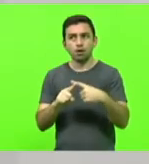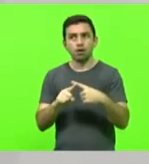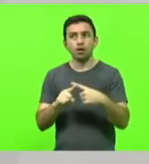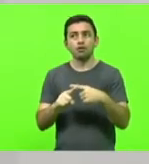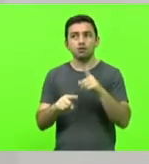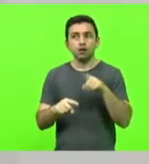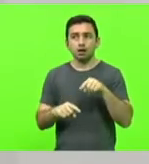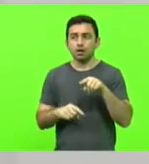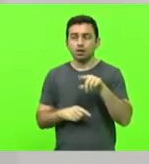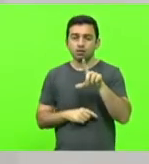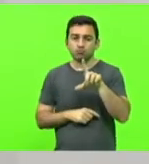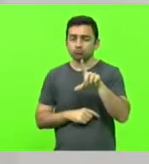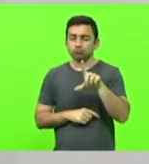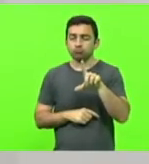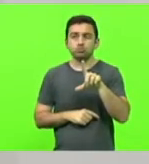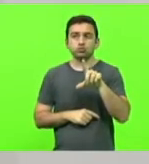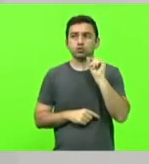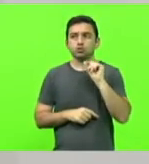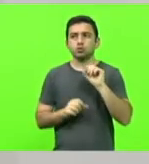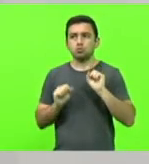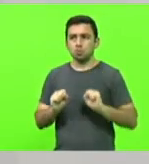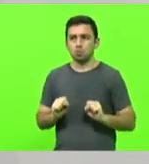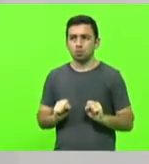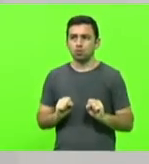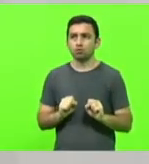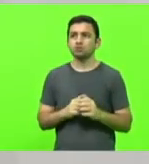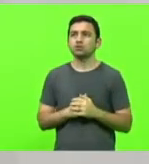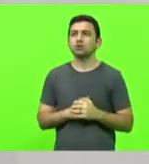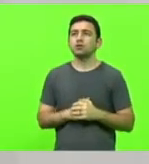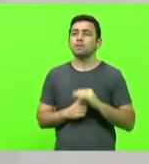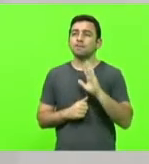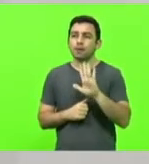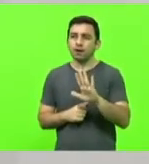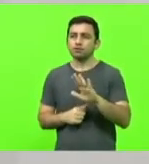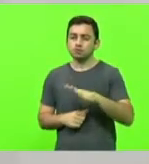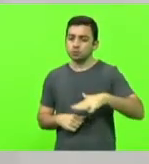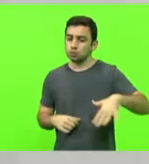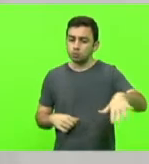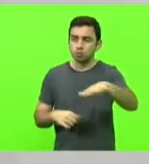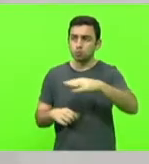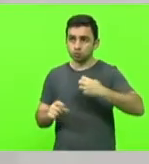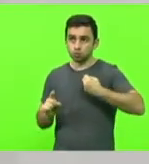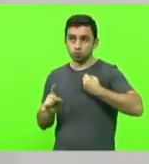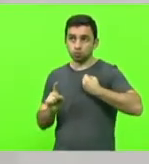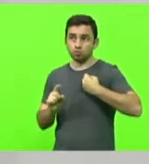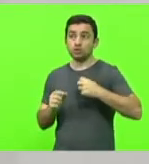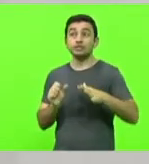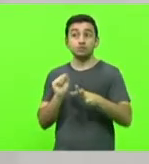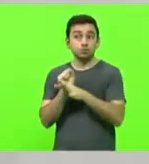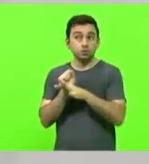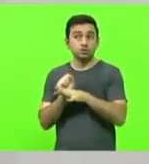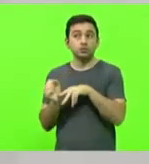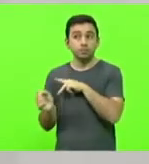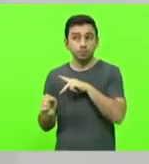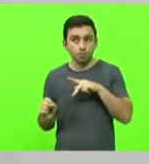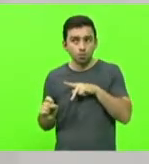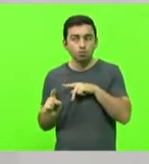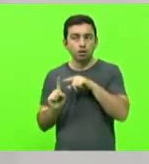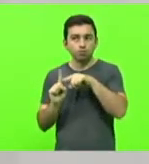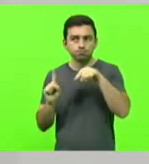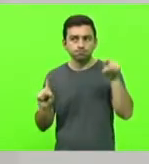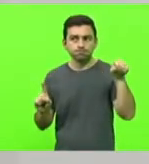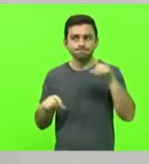nomeação e exoneração, mas haja vista que todos os números da segurança pública comandados por